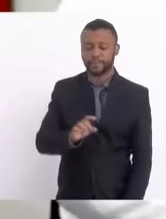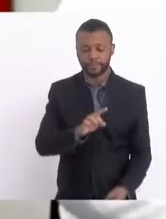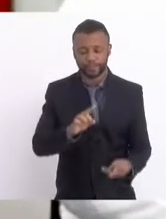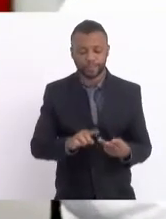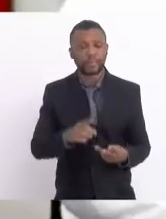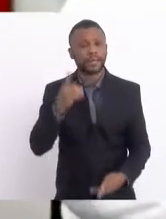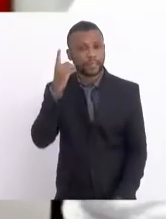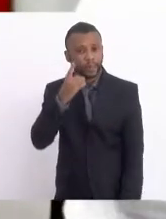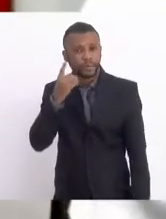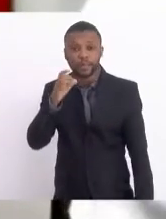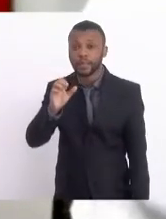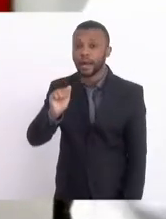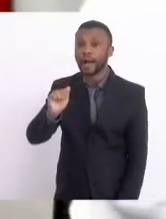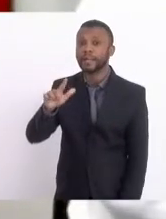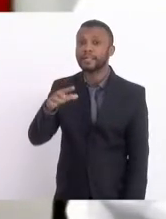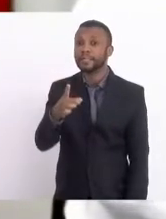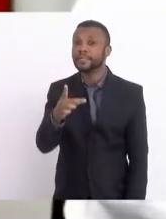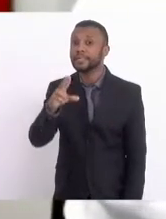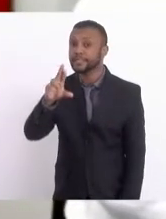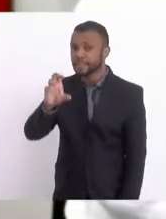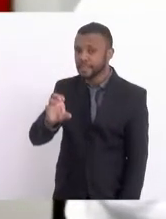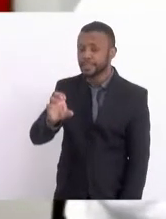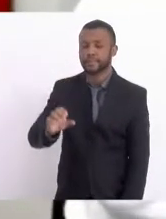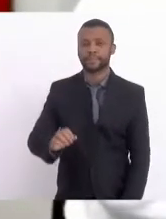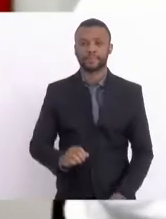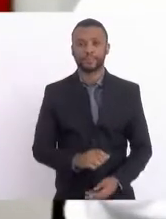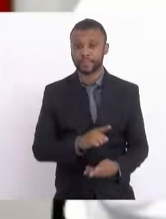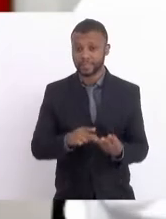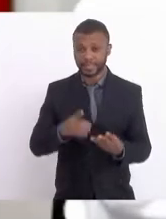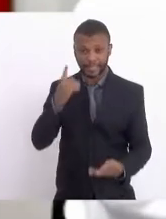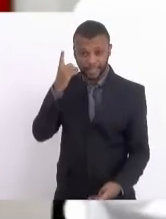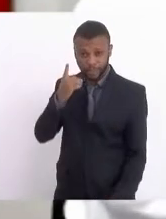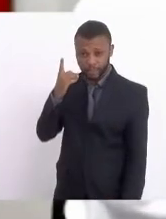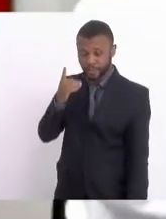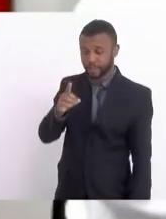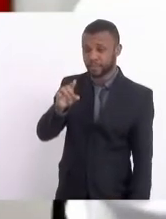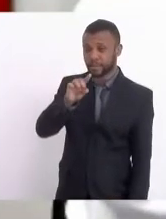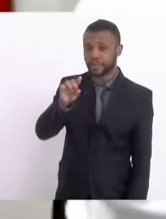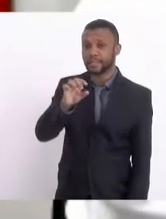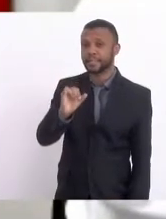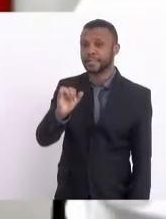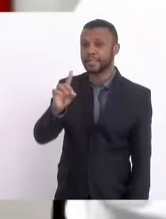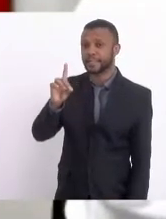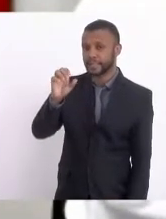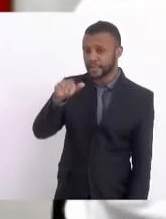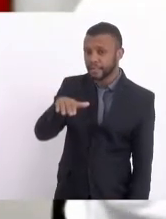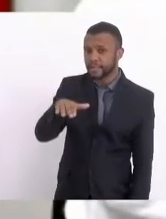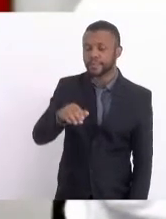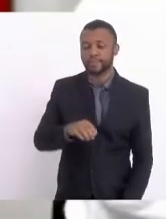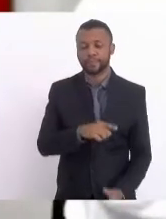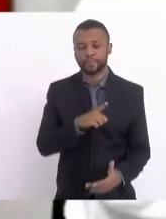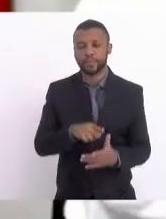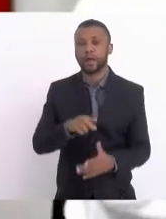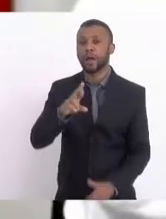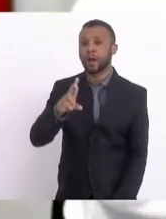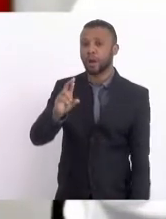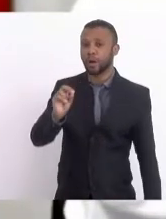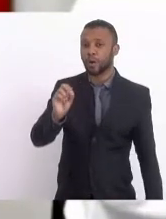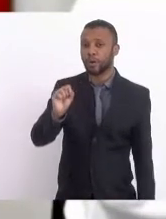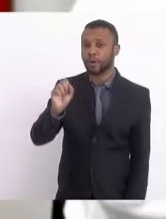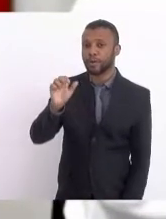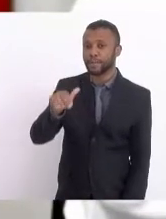Deputado Alexandre Knoploch. Deputada Zeidan. Deputado Rosenberg Reis.